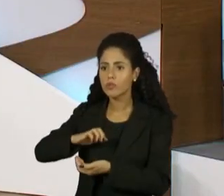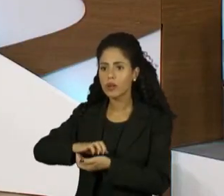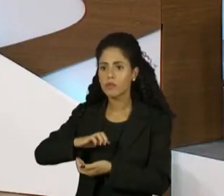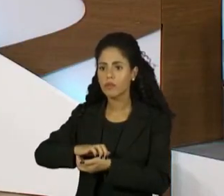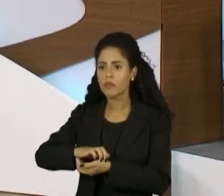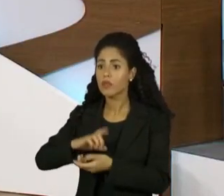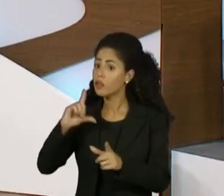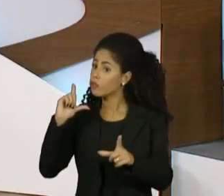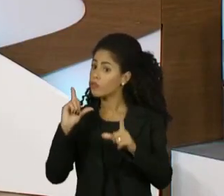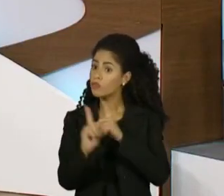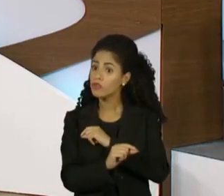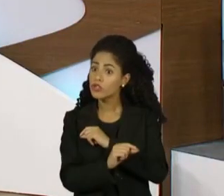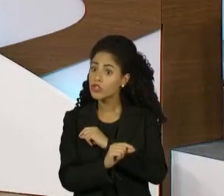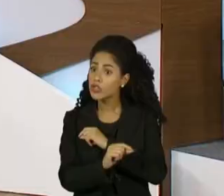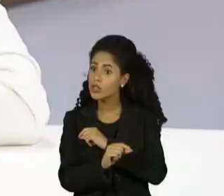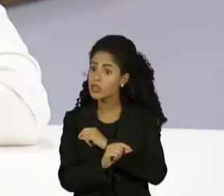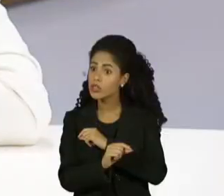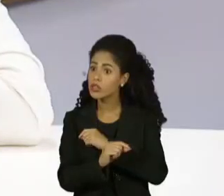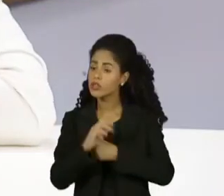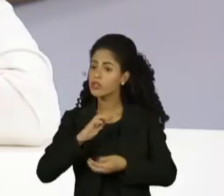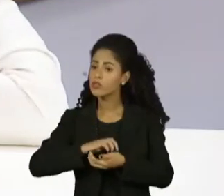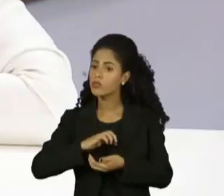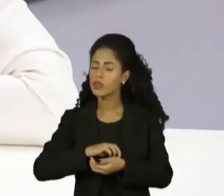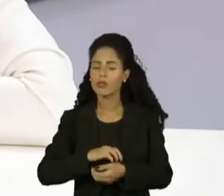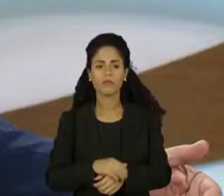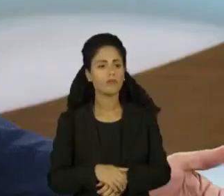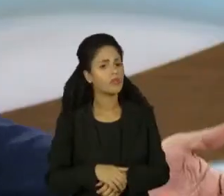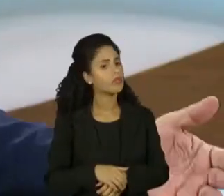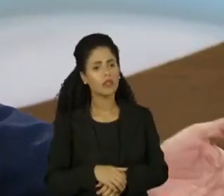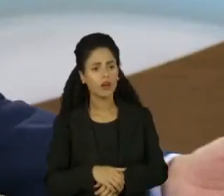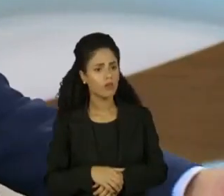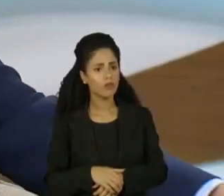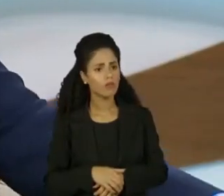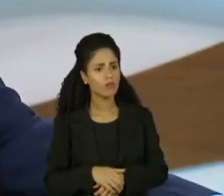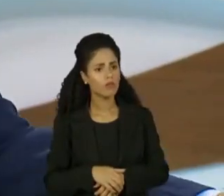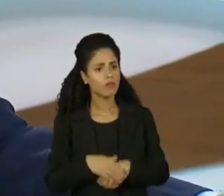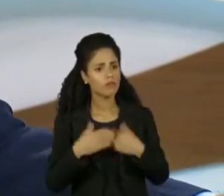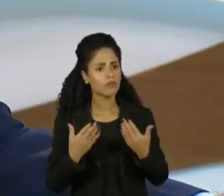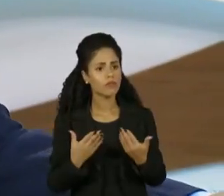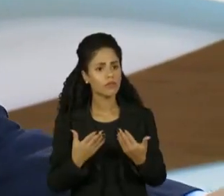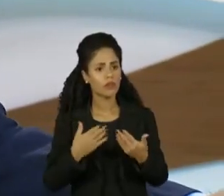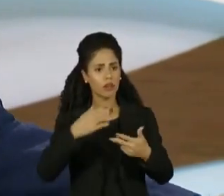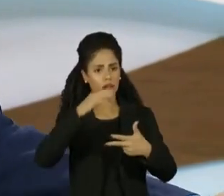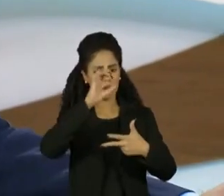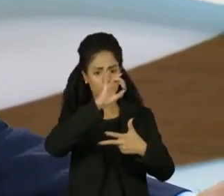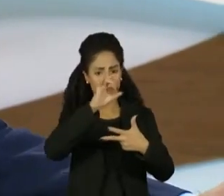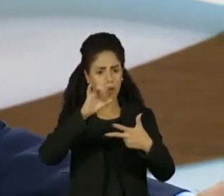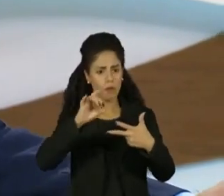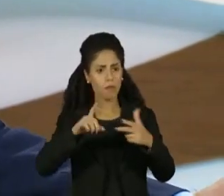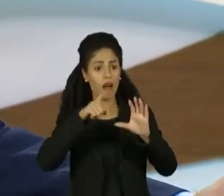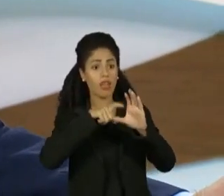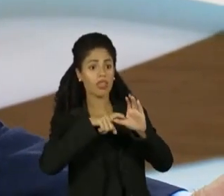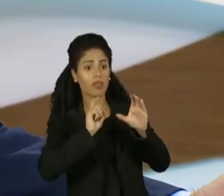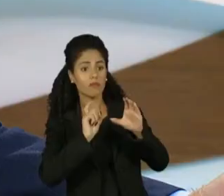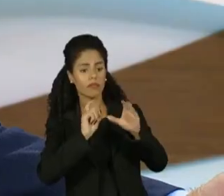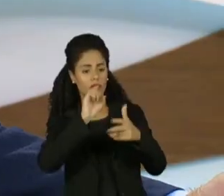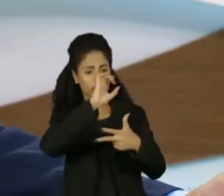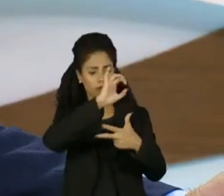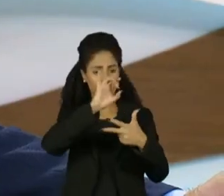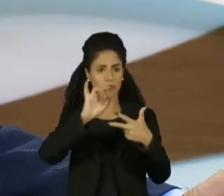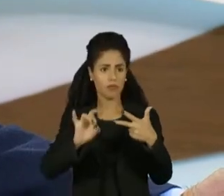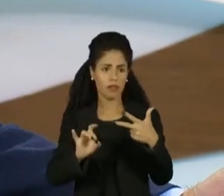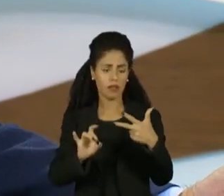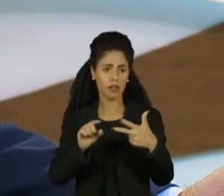isso? Escapar do Supremo, não é isso que a gente está falando. Não, eu estou dizendo o seguinte, você tem que ter independência entre os poderes, Thaís. Se você está interpretando dessa forma, eu sinto